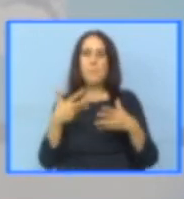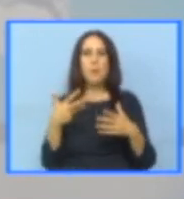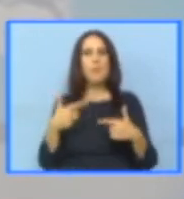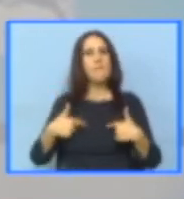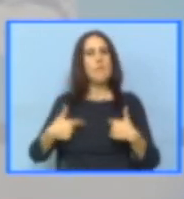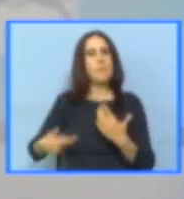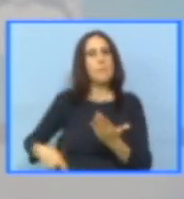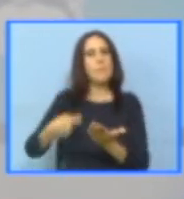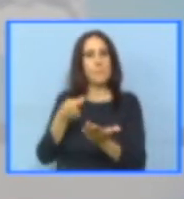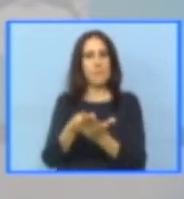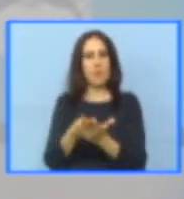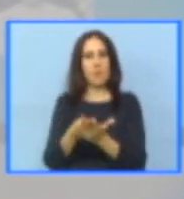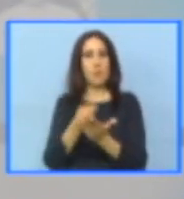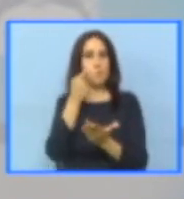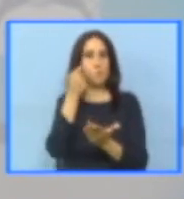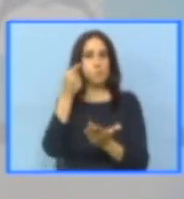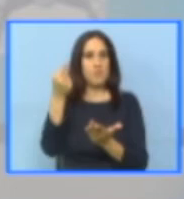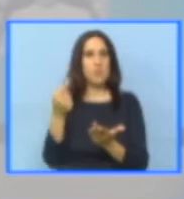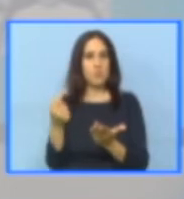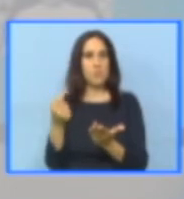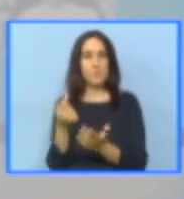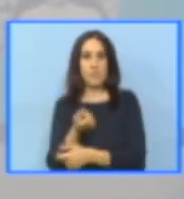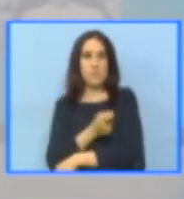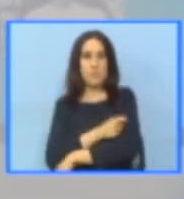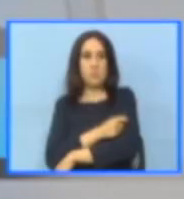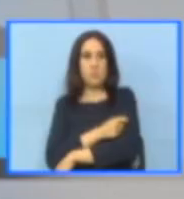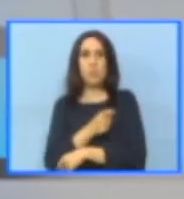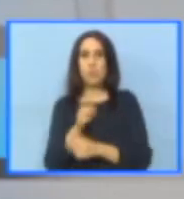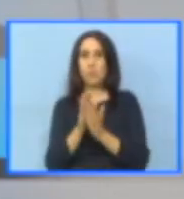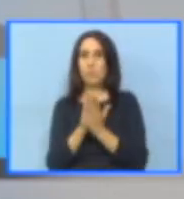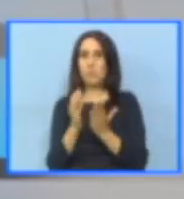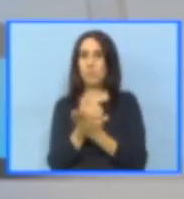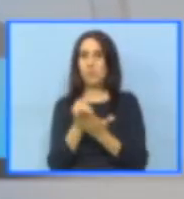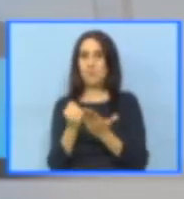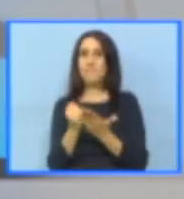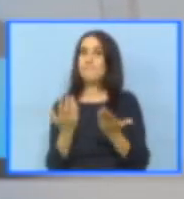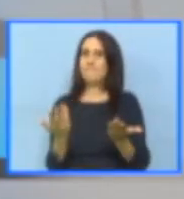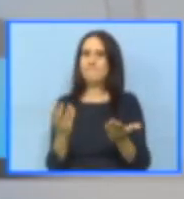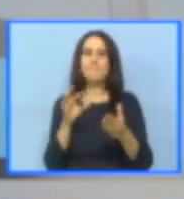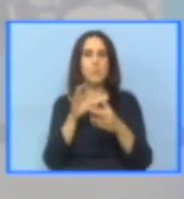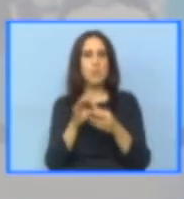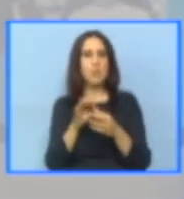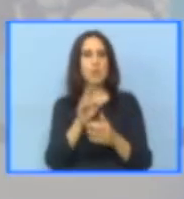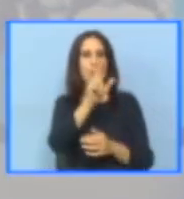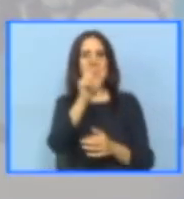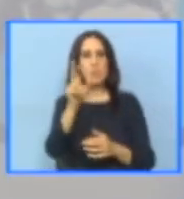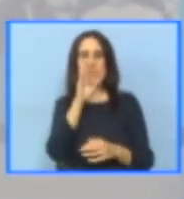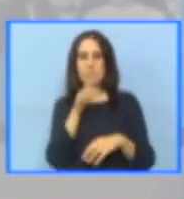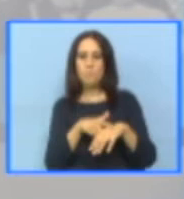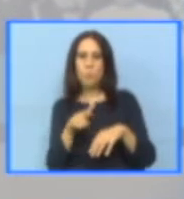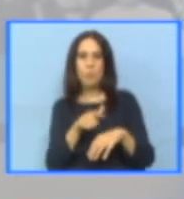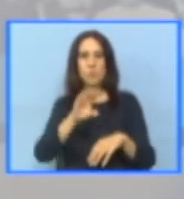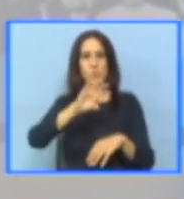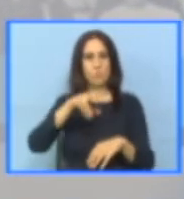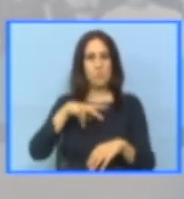seu próprio bolso as viagens, a vacinação, os passaportes, enfim, tudo o que está associado à missão. E se é um momento que o